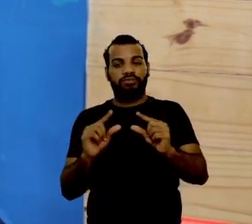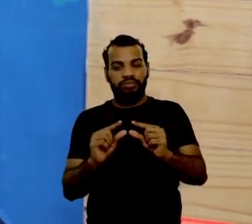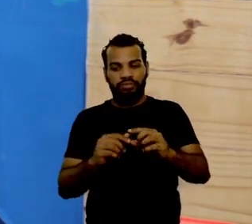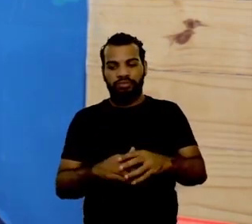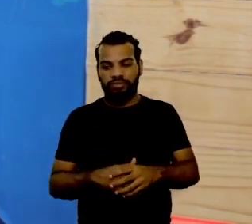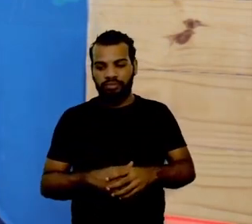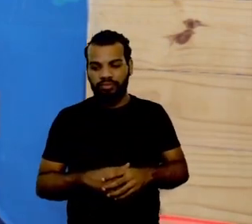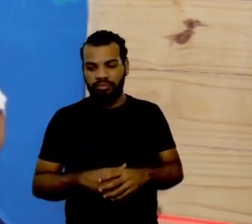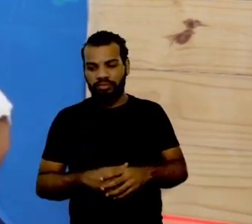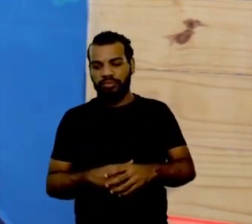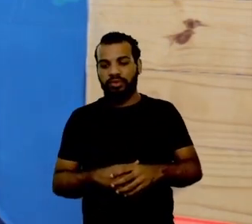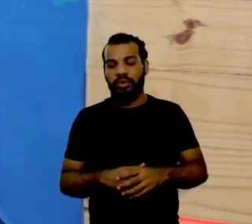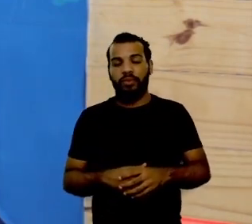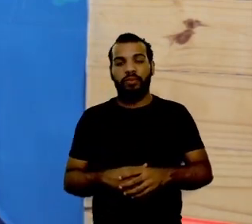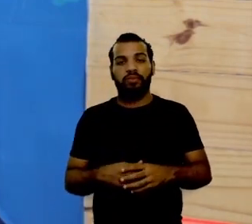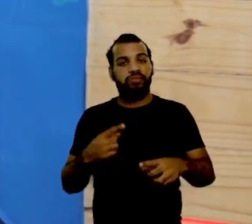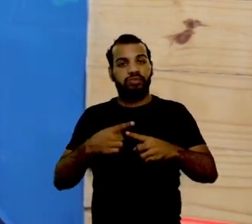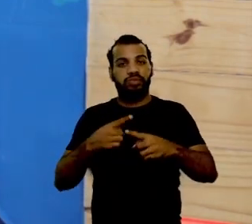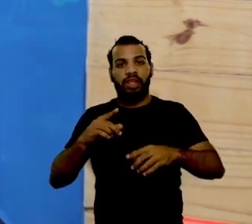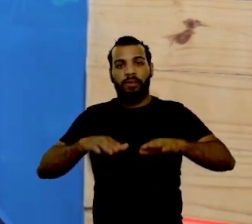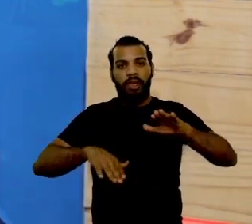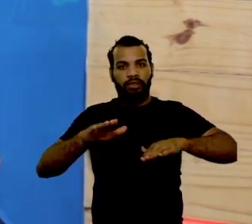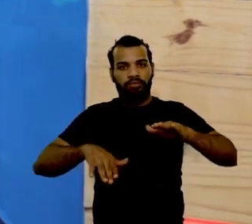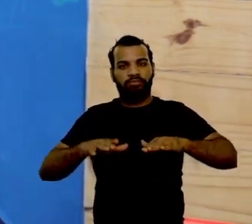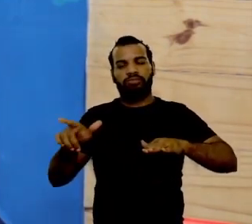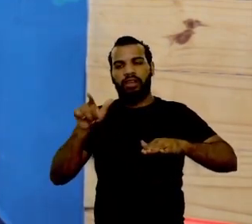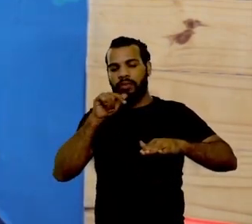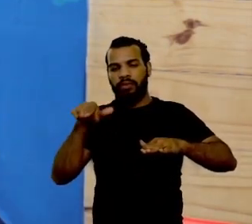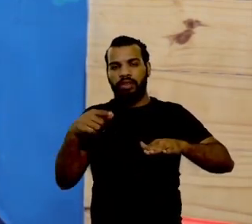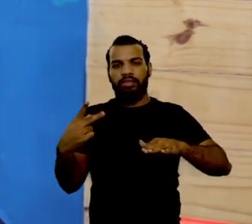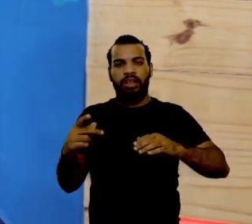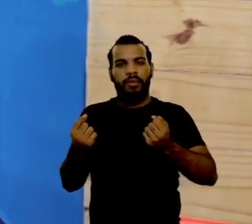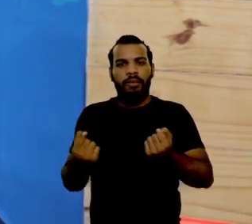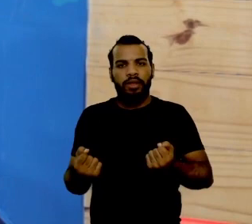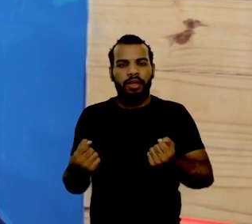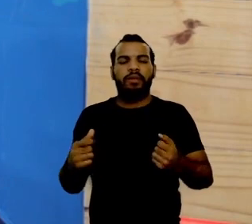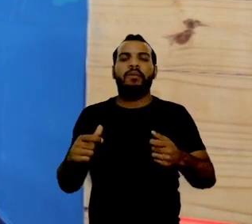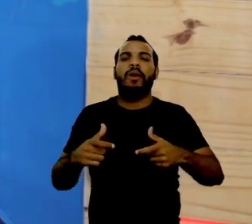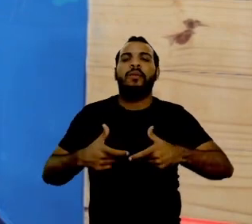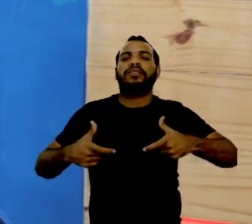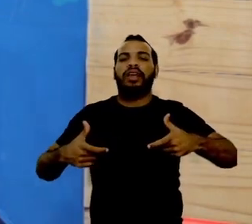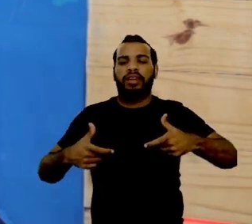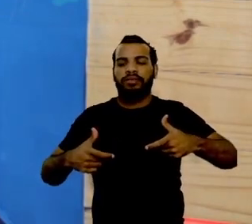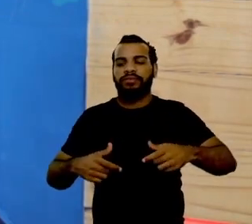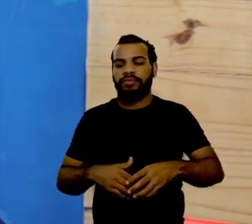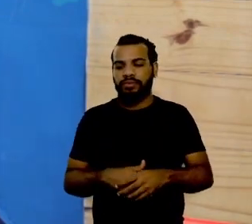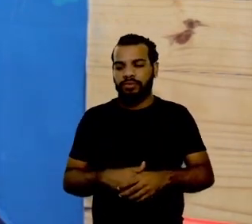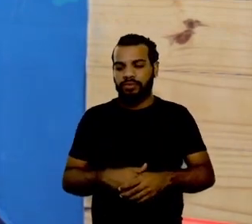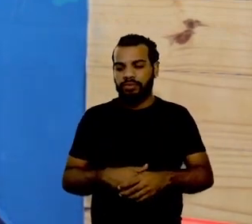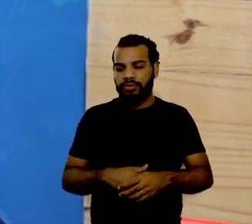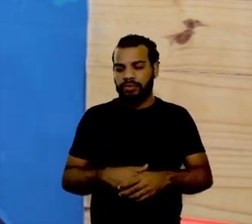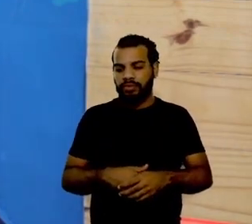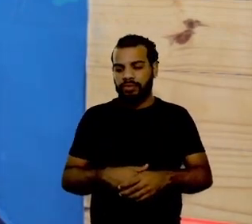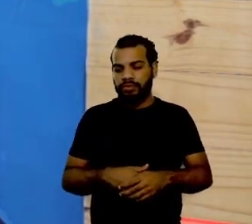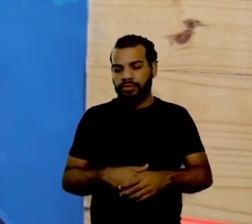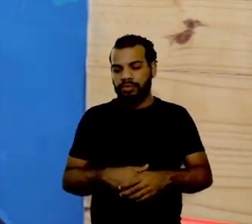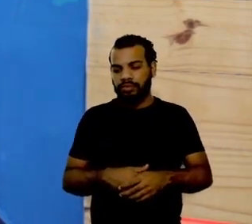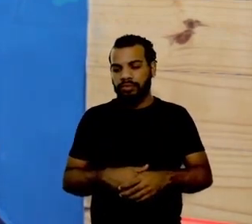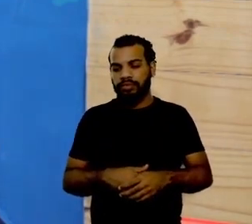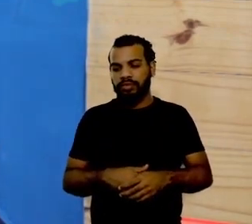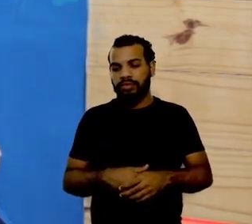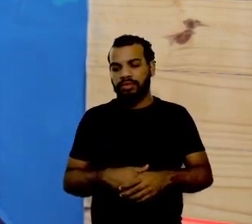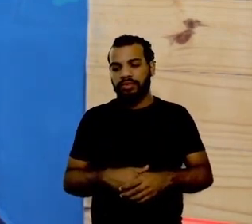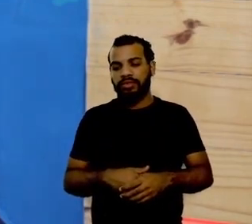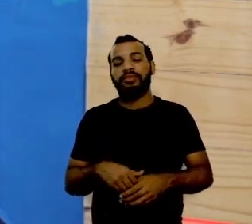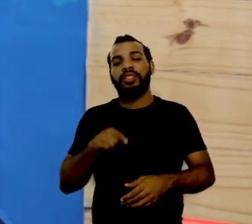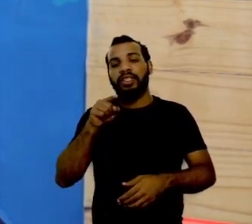porque a densidade vai aumentar. Porque a densidade é a massa sobre o volume. Mas isso a gente vai estudar de